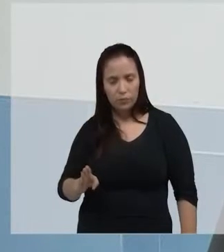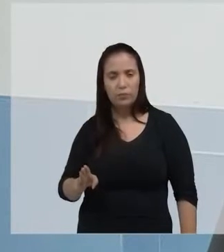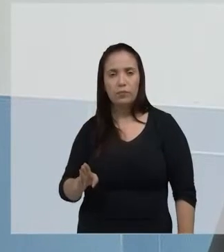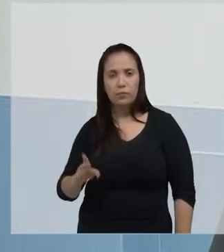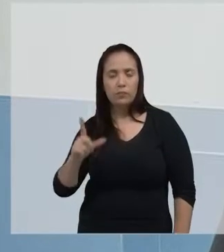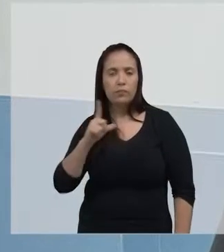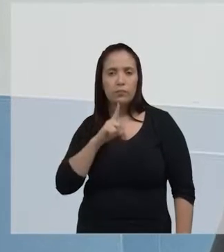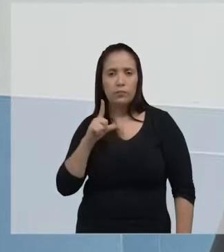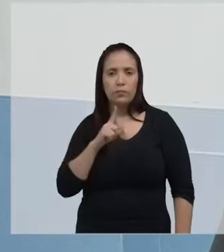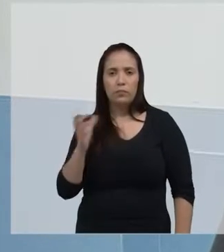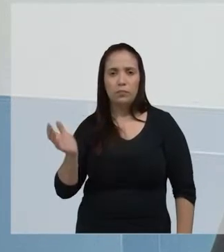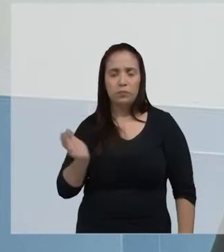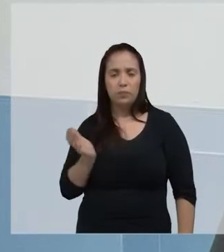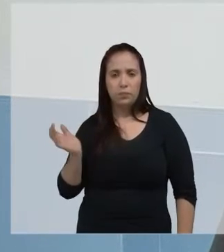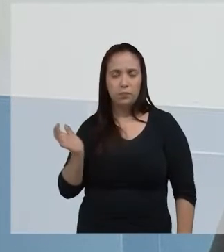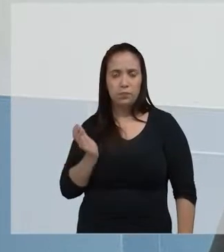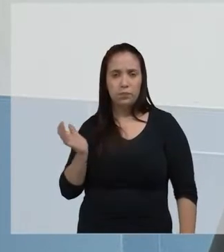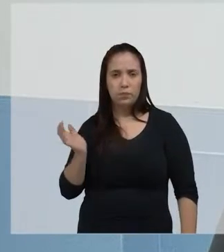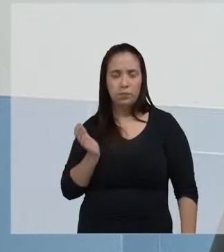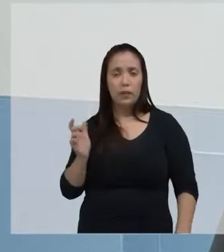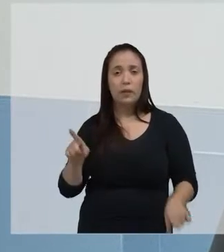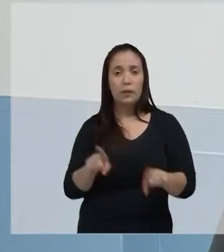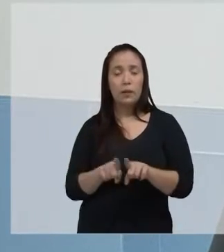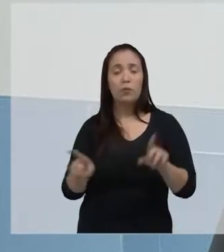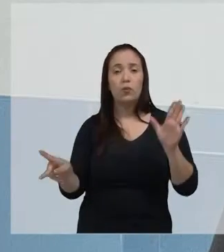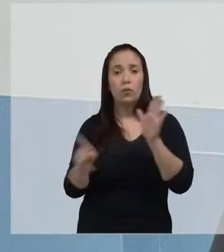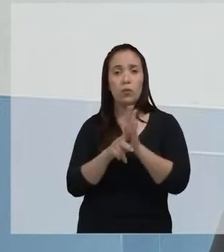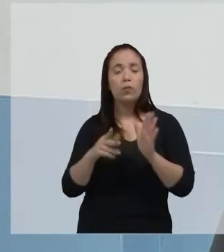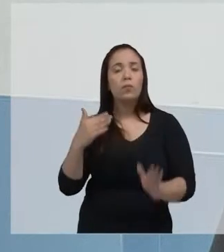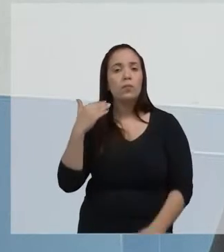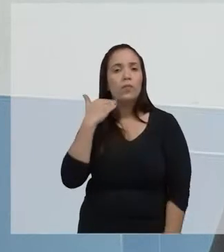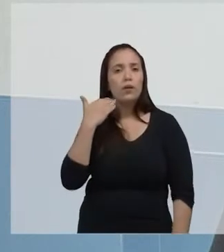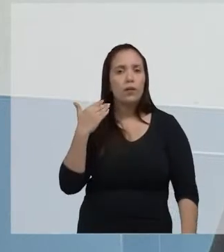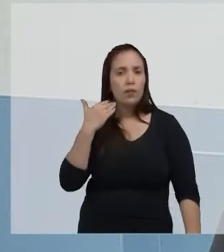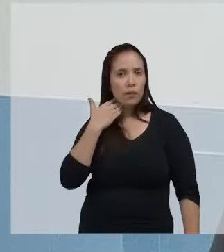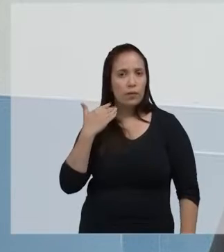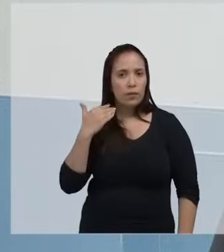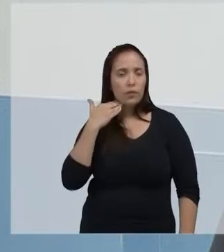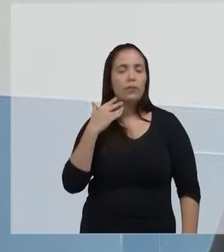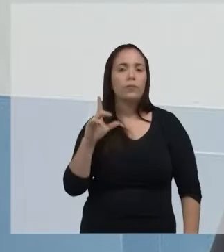grandes fortunas desse país e banqueiros.